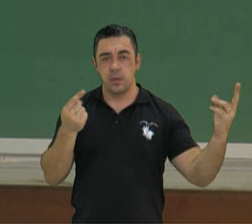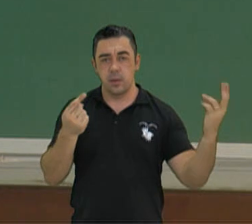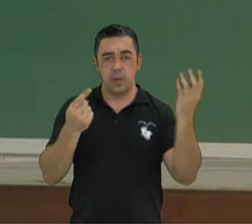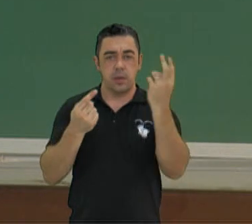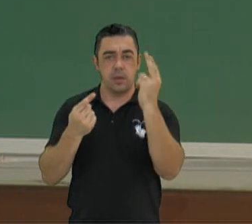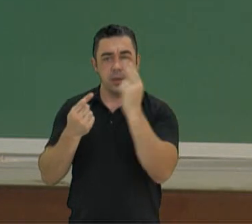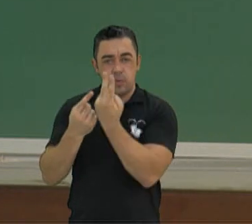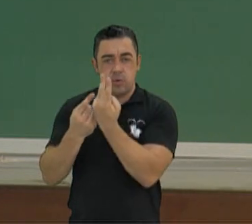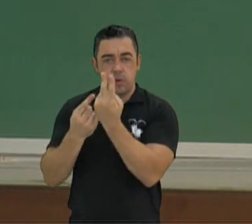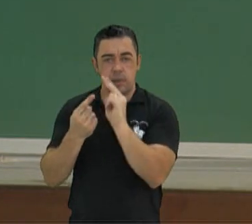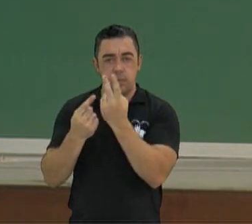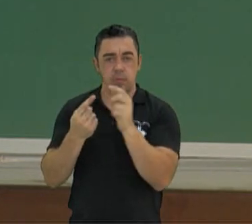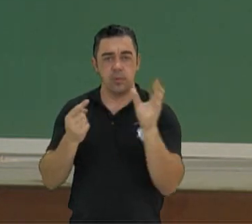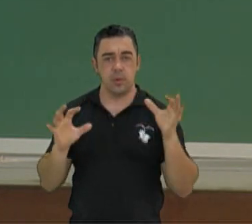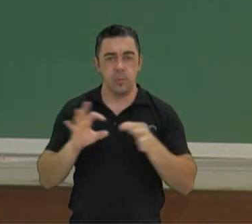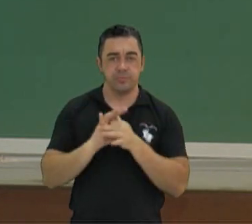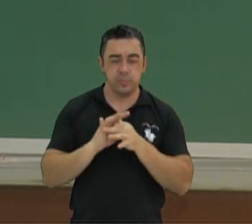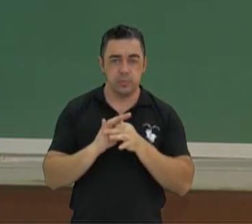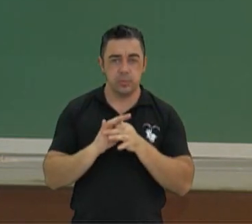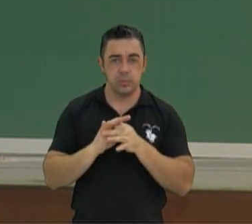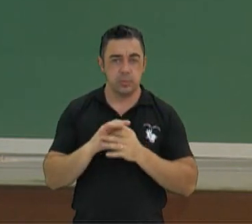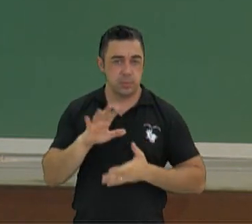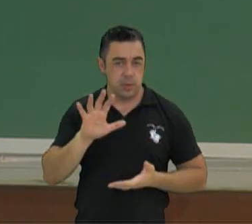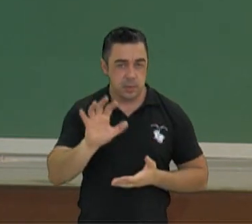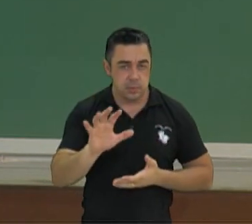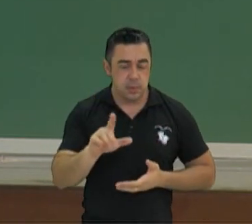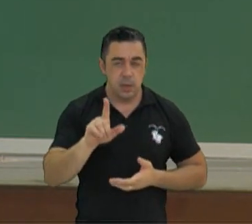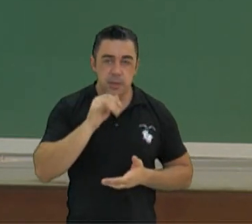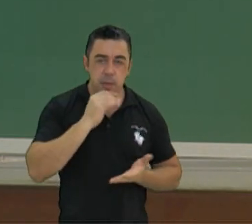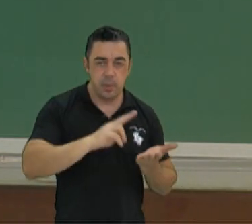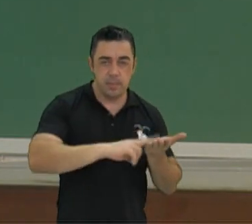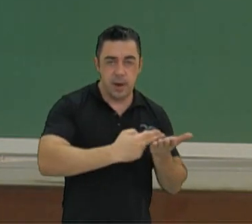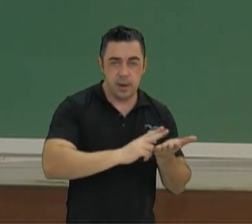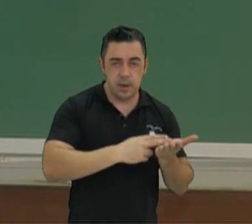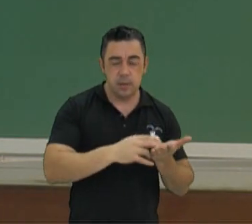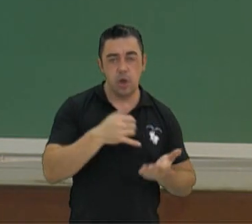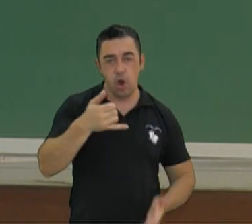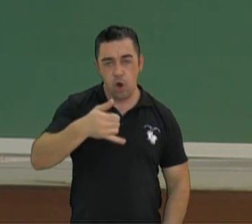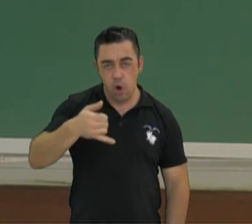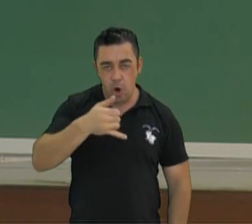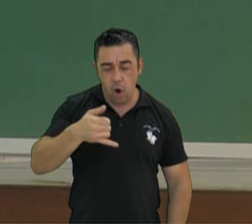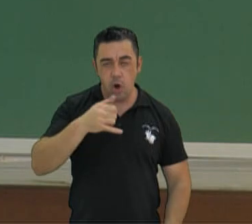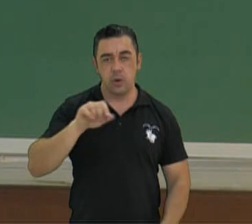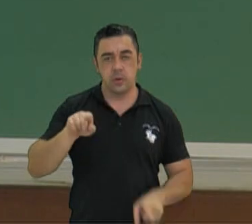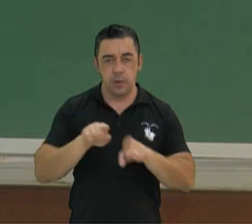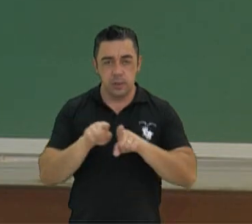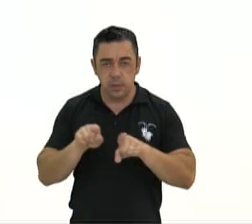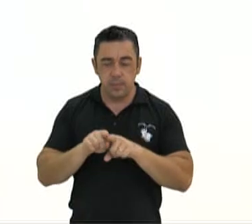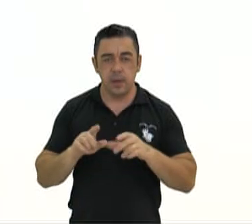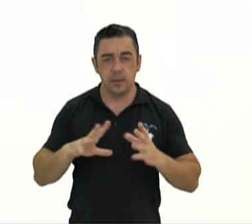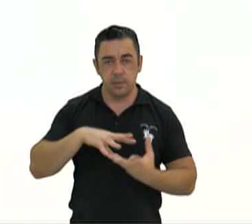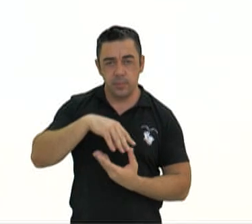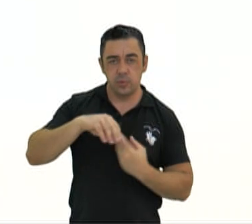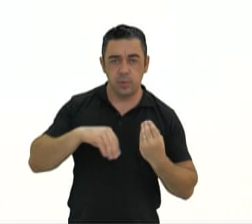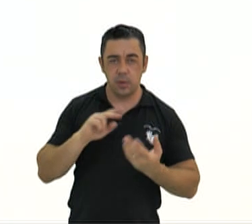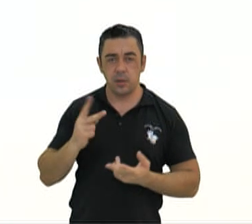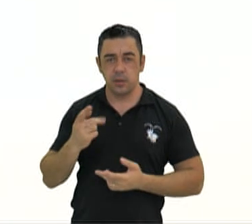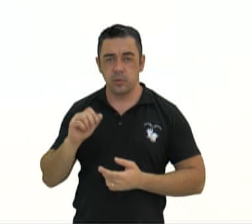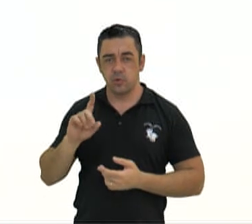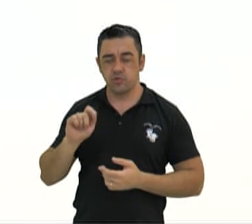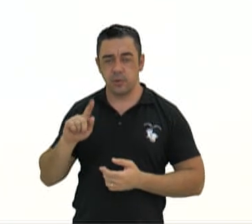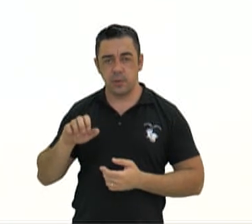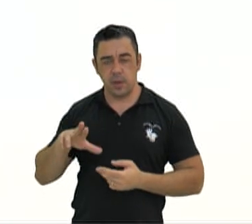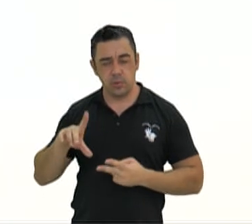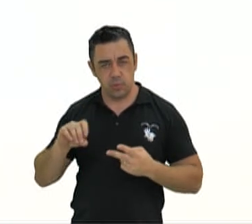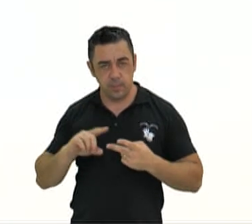hidrogênio entra no lugar, certo? Lembrando que as margarinas contêm, além de óleos vegetais hidrogenados, outros